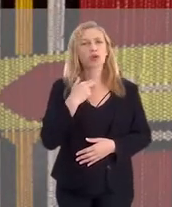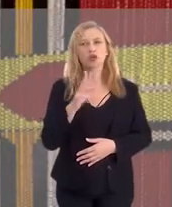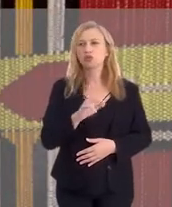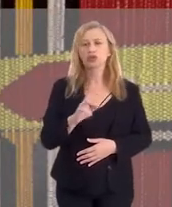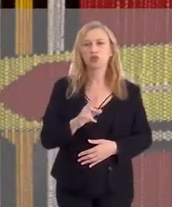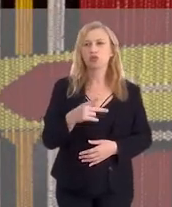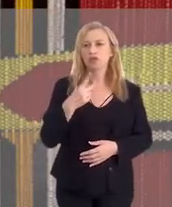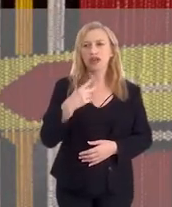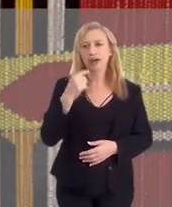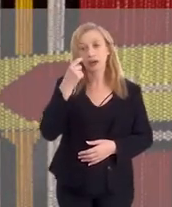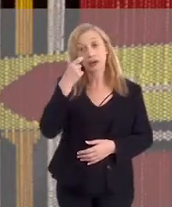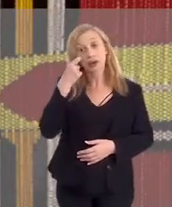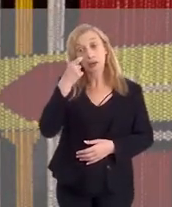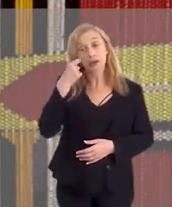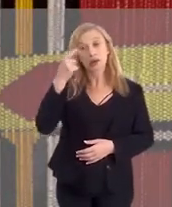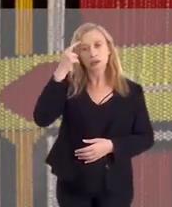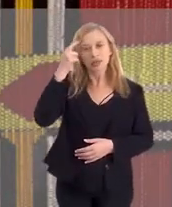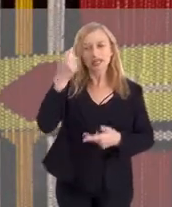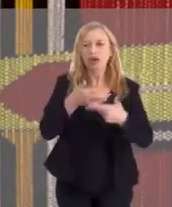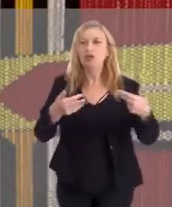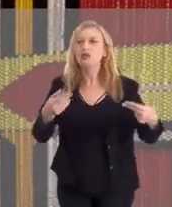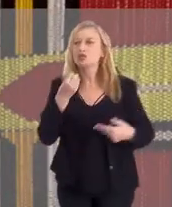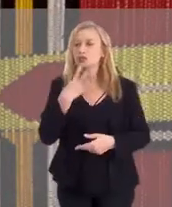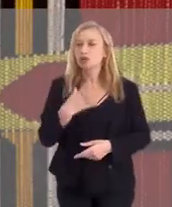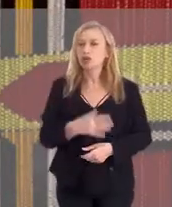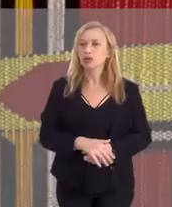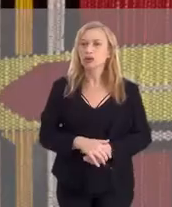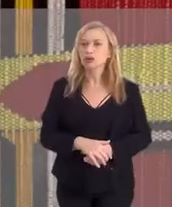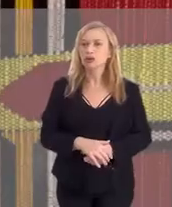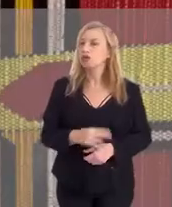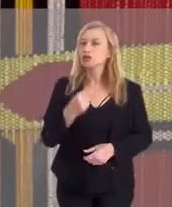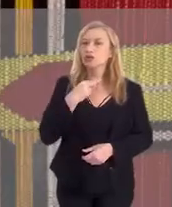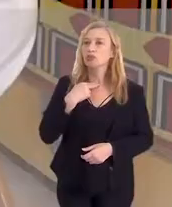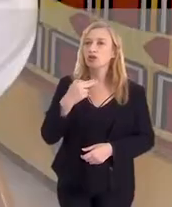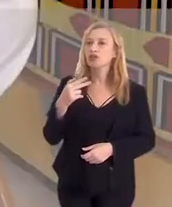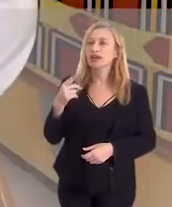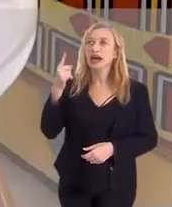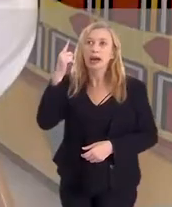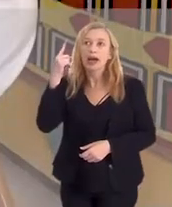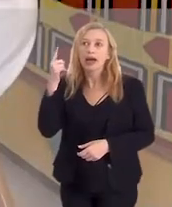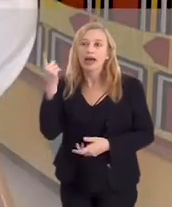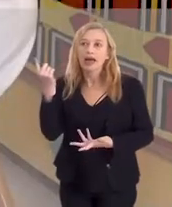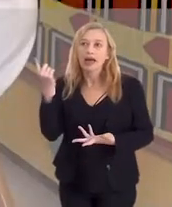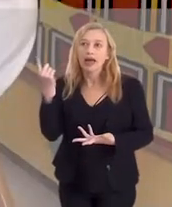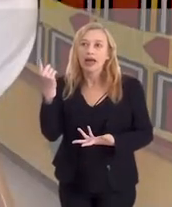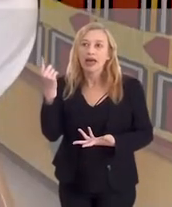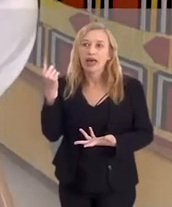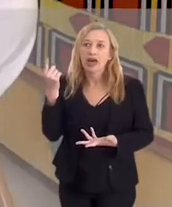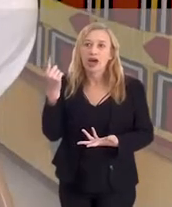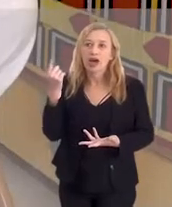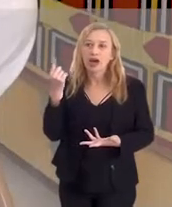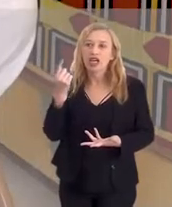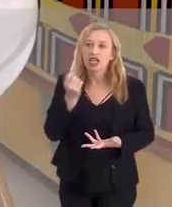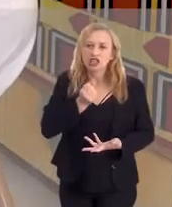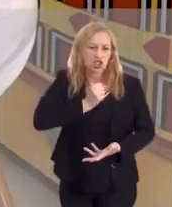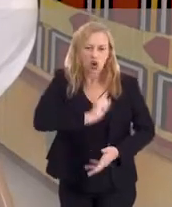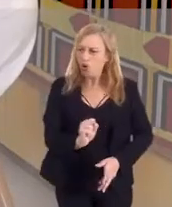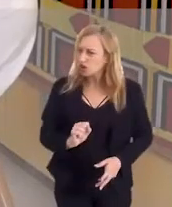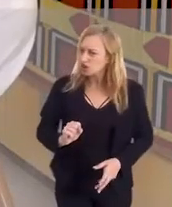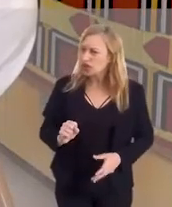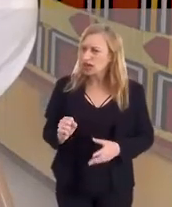Não. Não. Não. Você só tem que pensar coisas boas para ela. Você não pode nunca mais pensar, ai